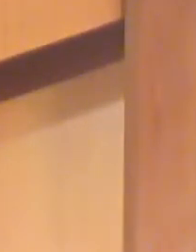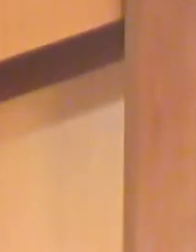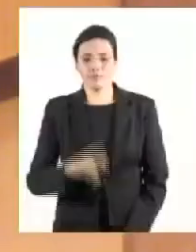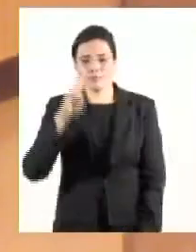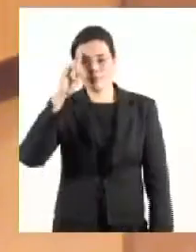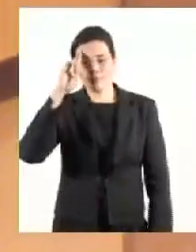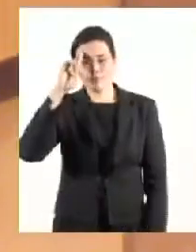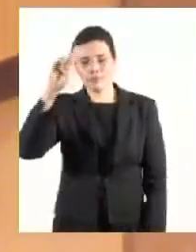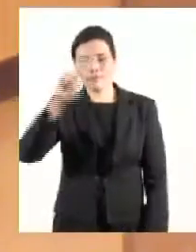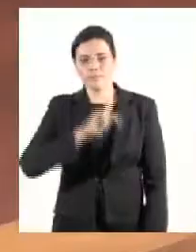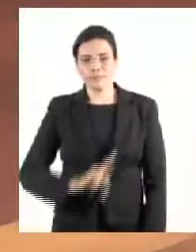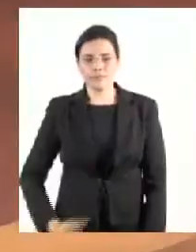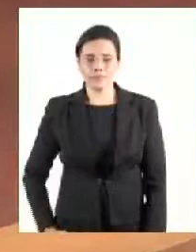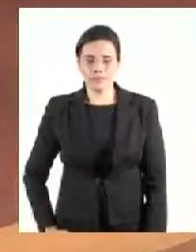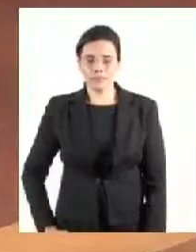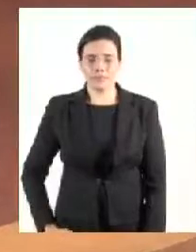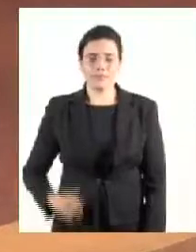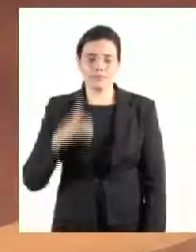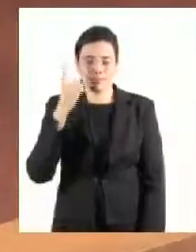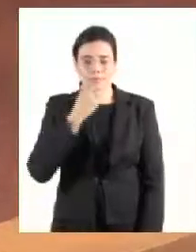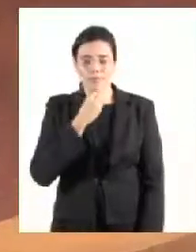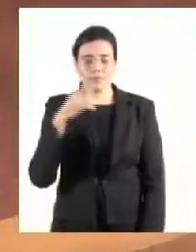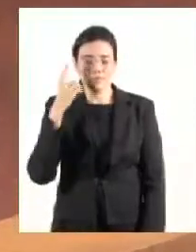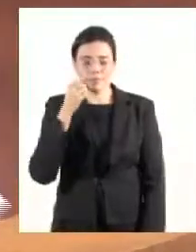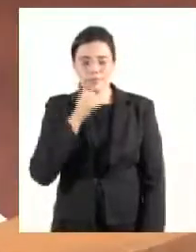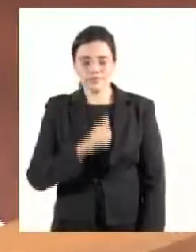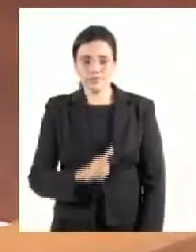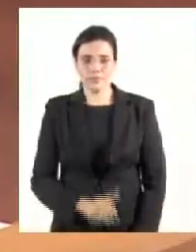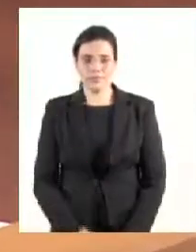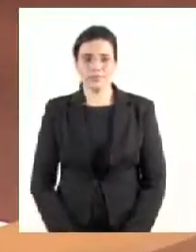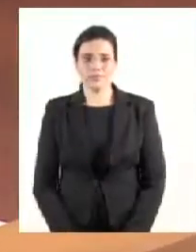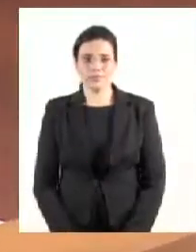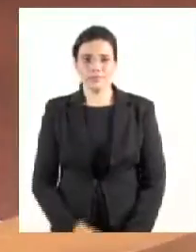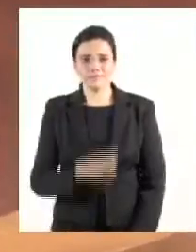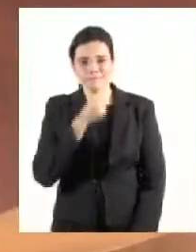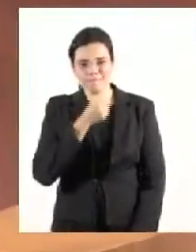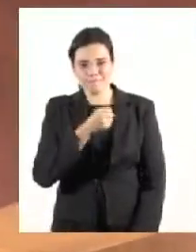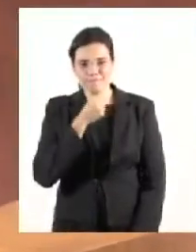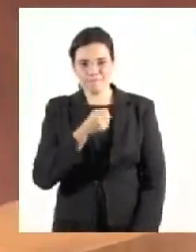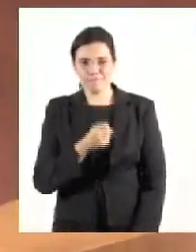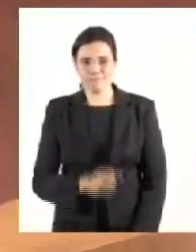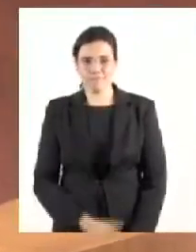Senhor presidente, senhoras e senhores deputados, imprensa,